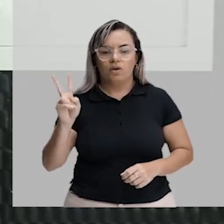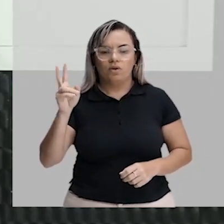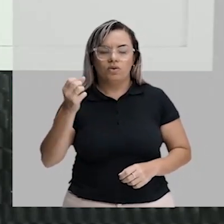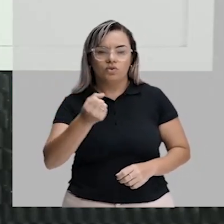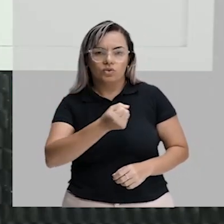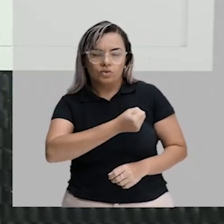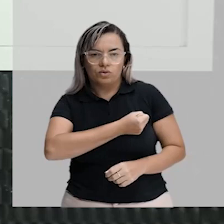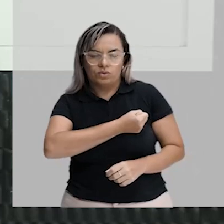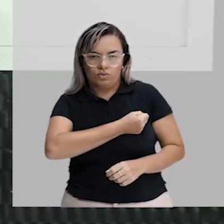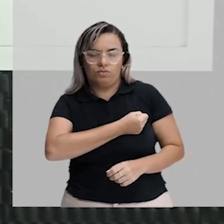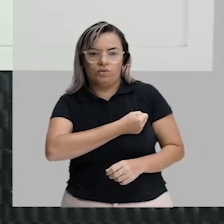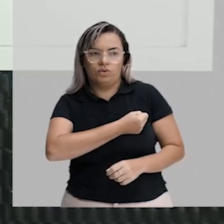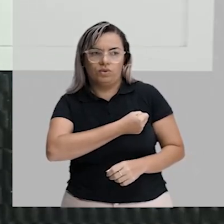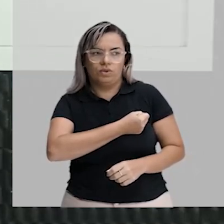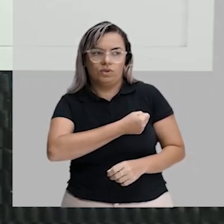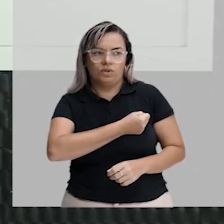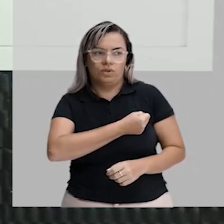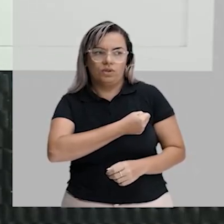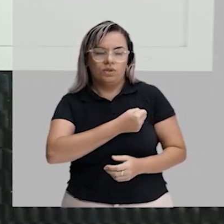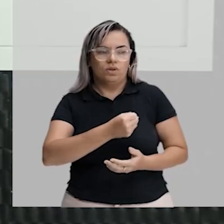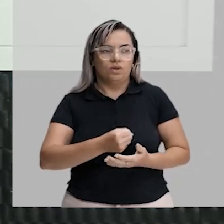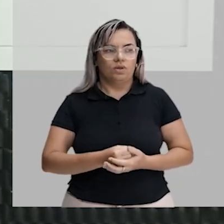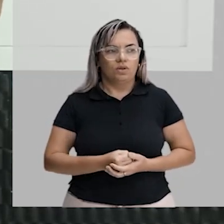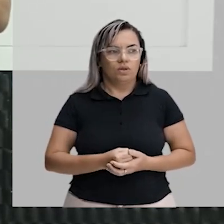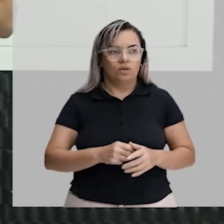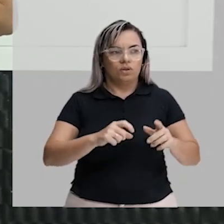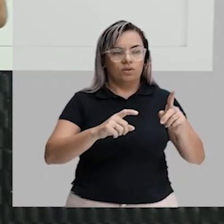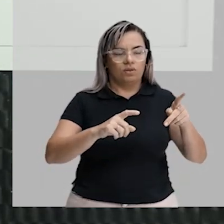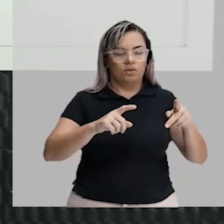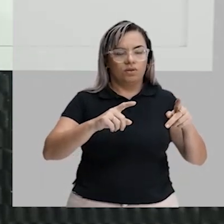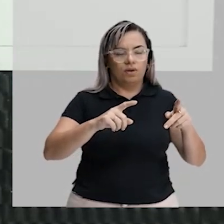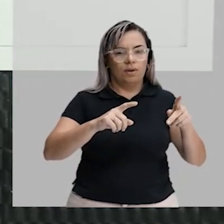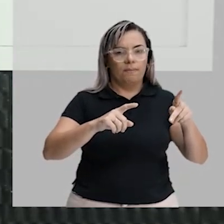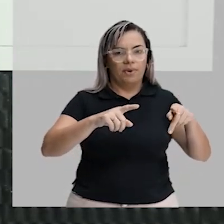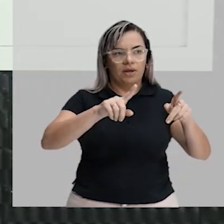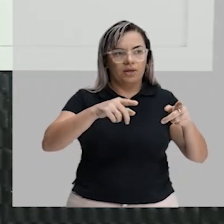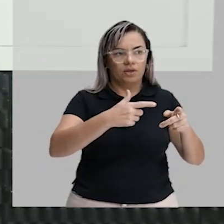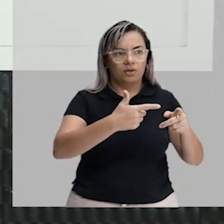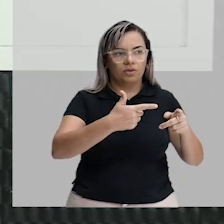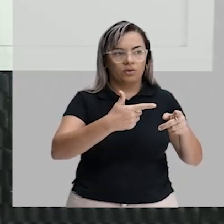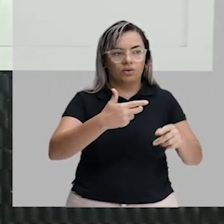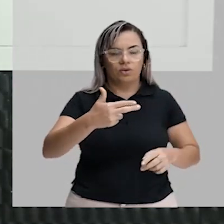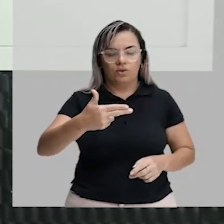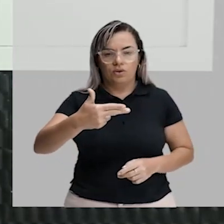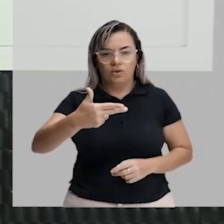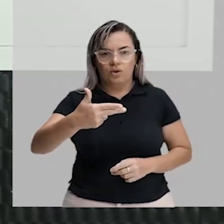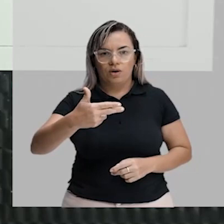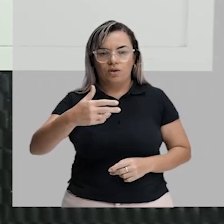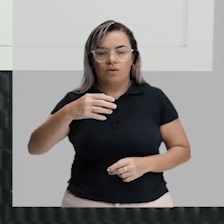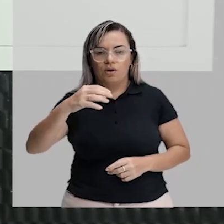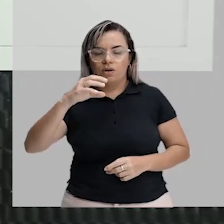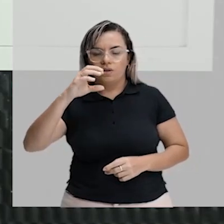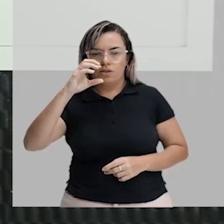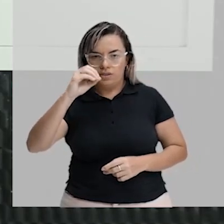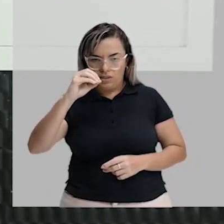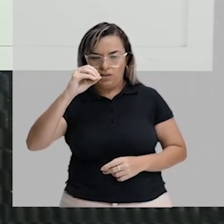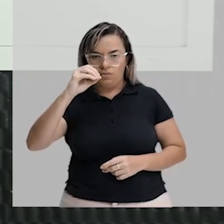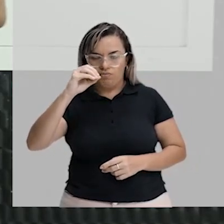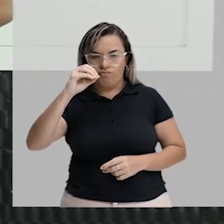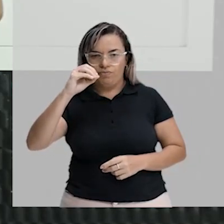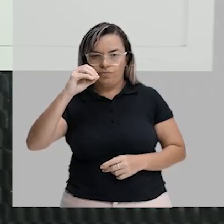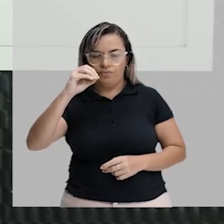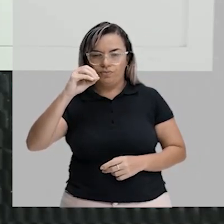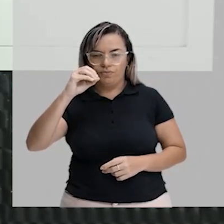Vamos supor que eu fiz isso aqui. E se o resultado for zero, quer dizer, o valor numérico desse número for